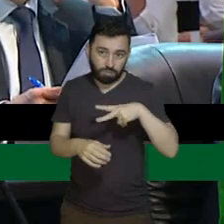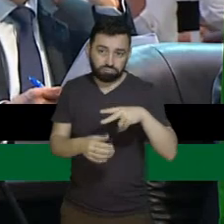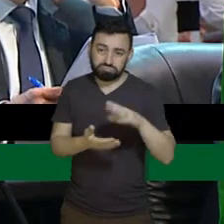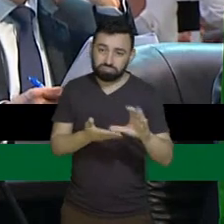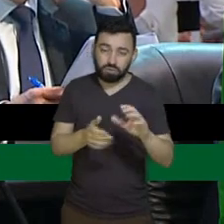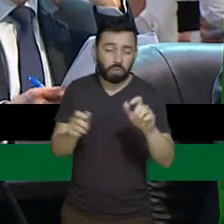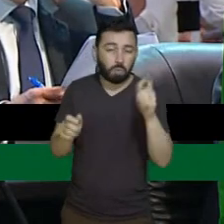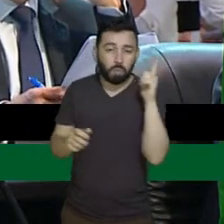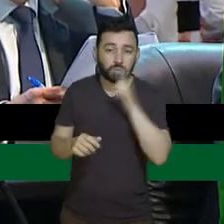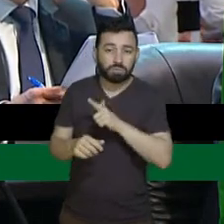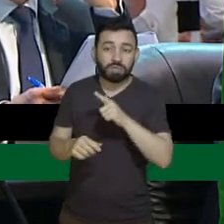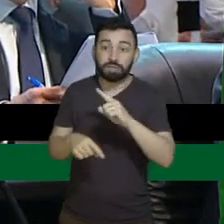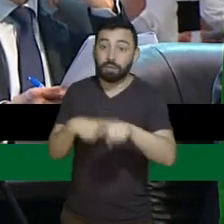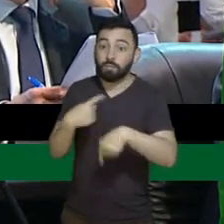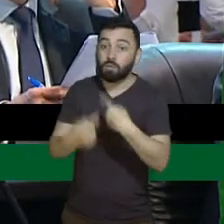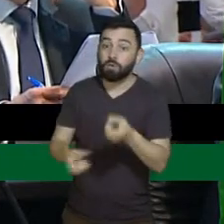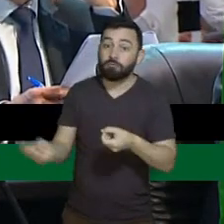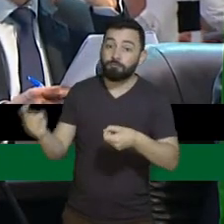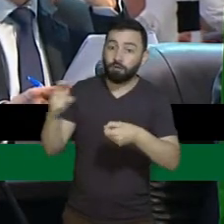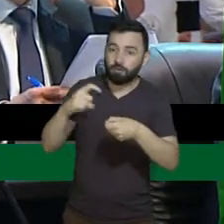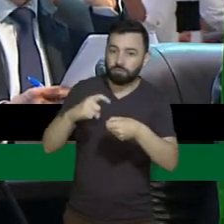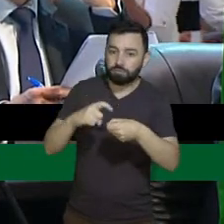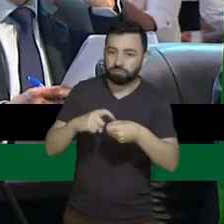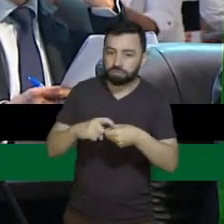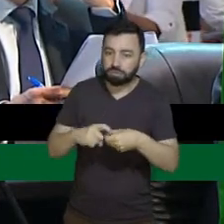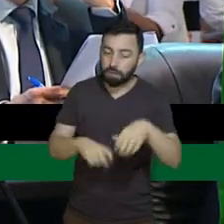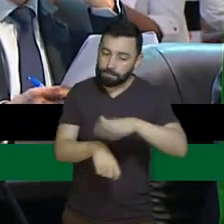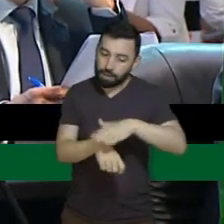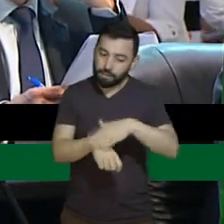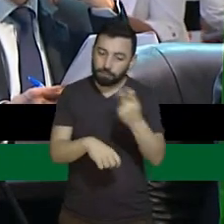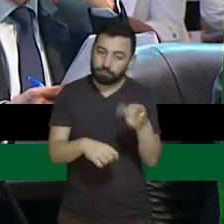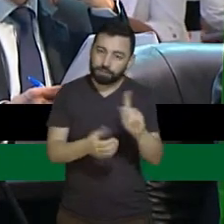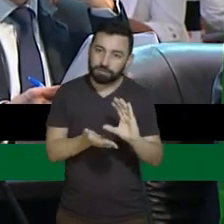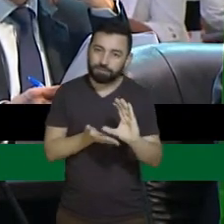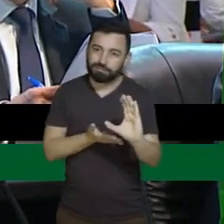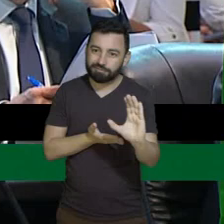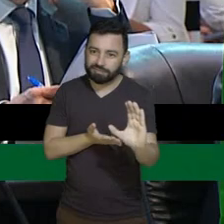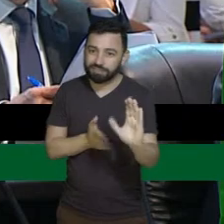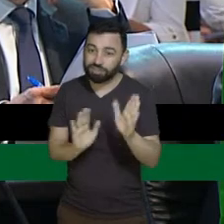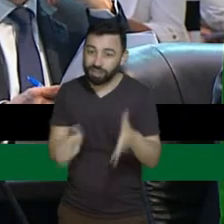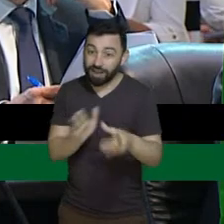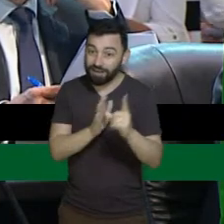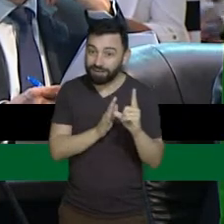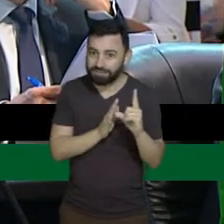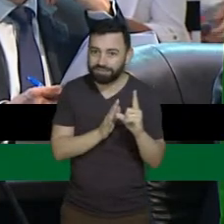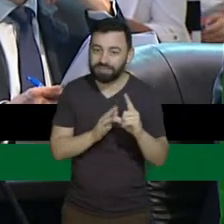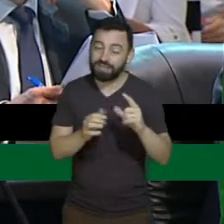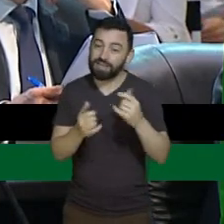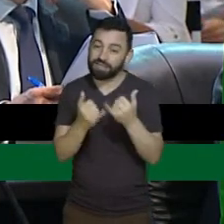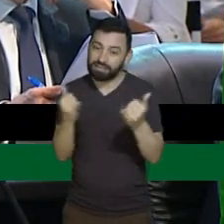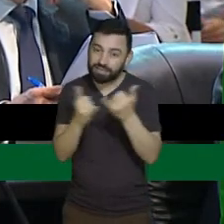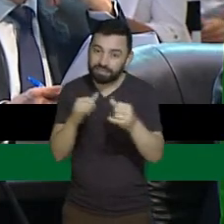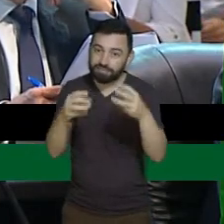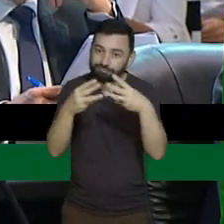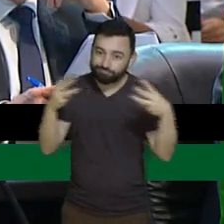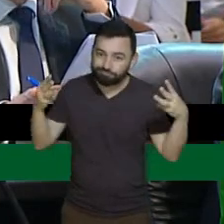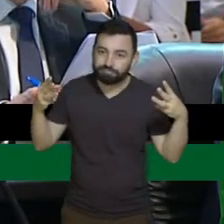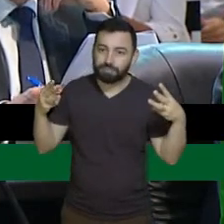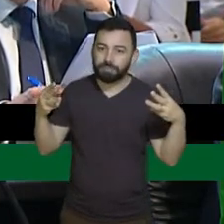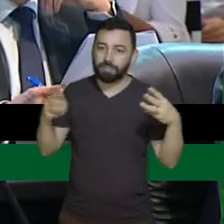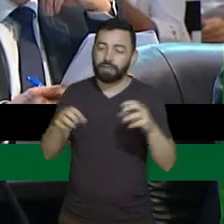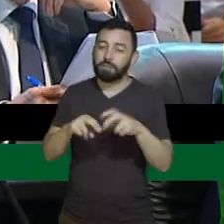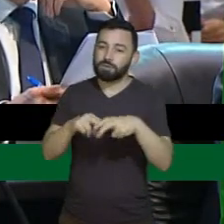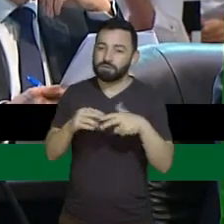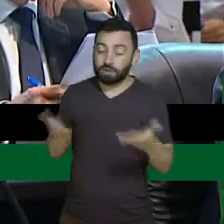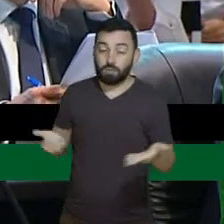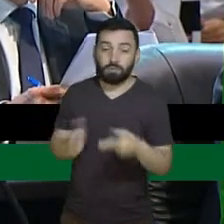a compensação financeira daquilo que ele investir em energia trifásica. E com esse